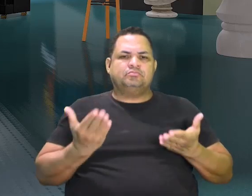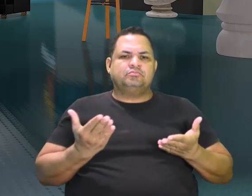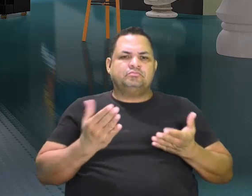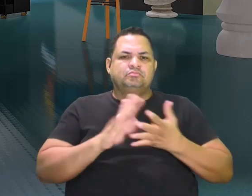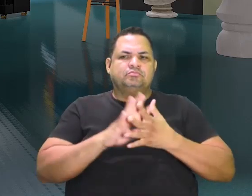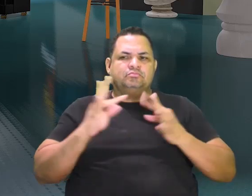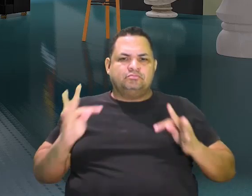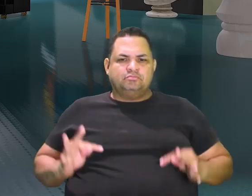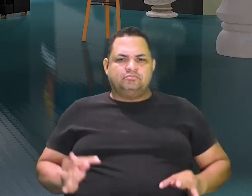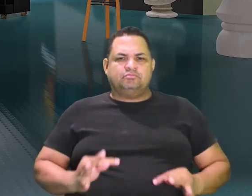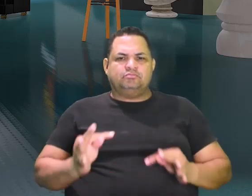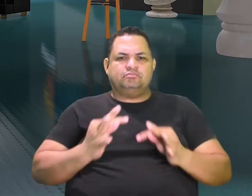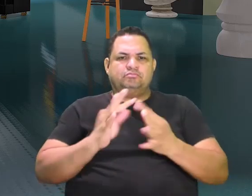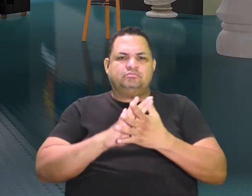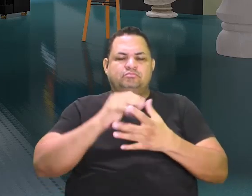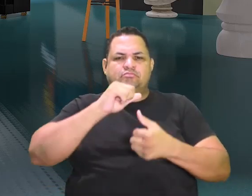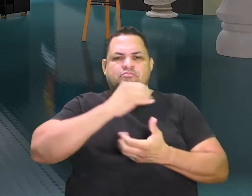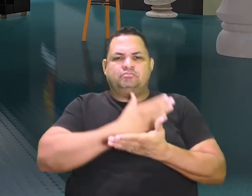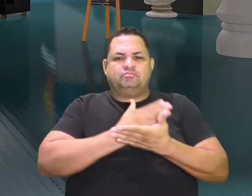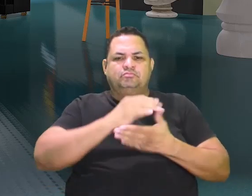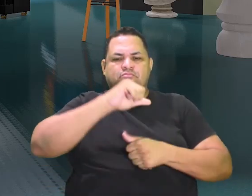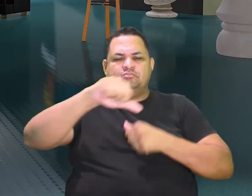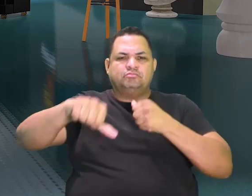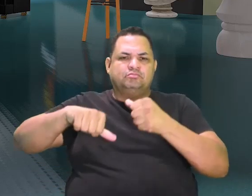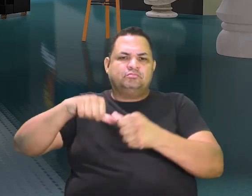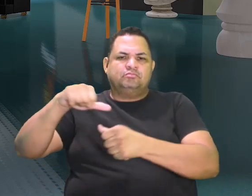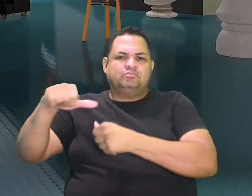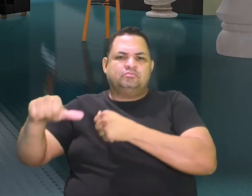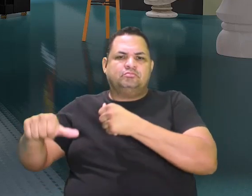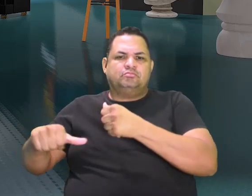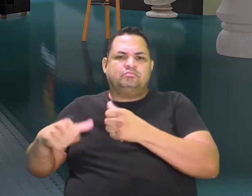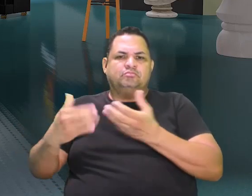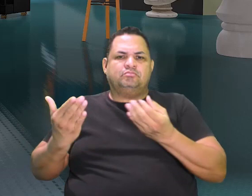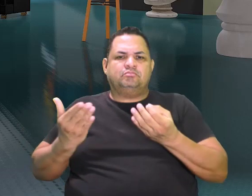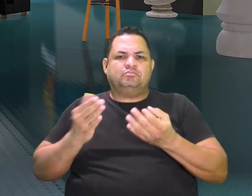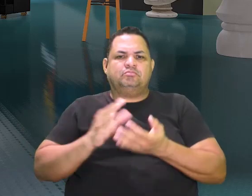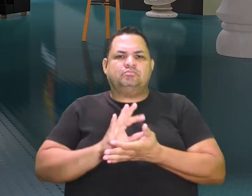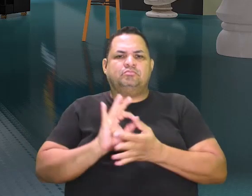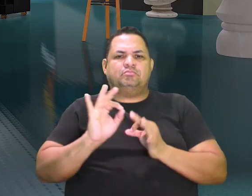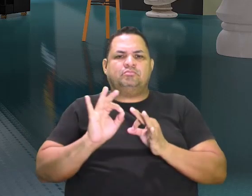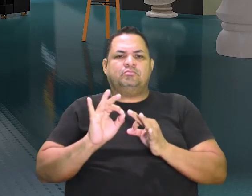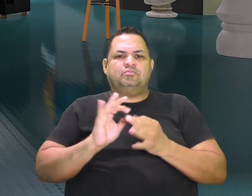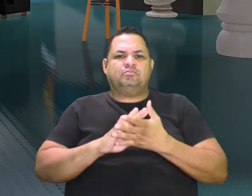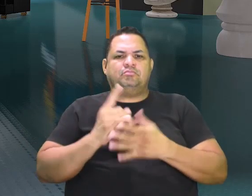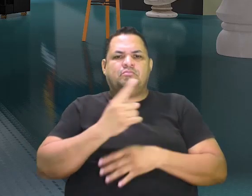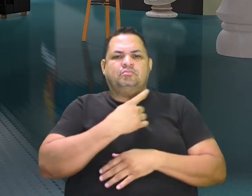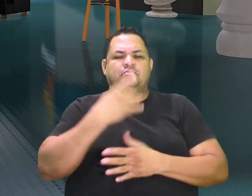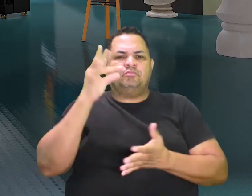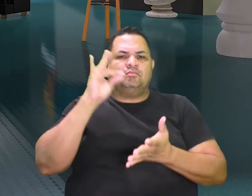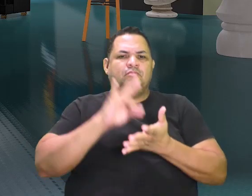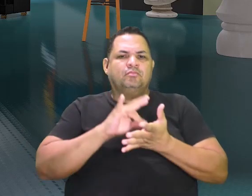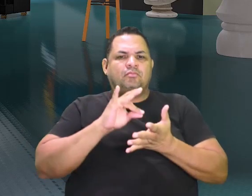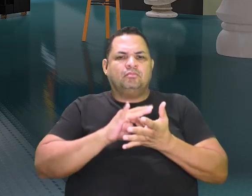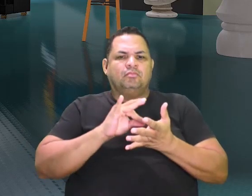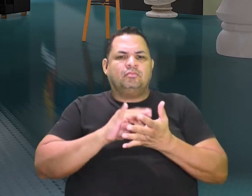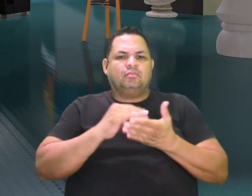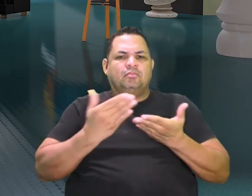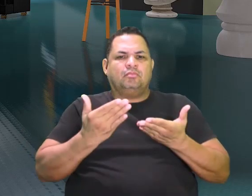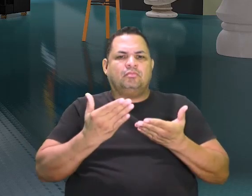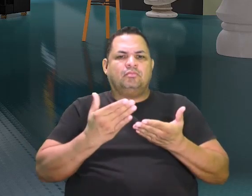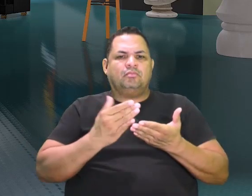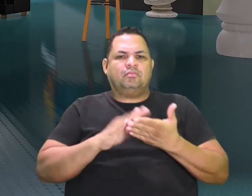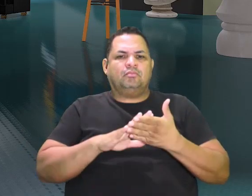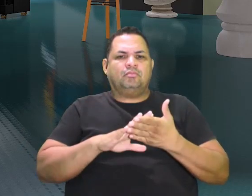a tecnologia começou a transformar um pouco mais a nossa realidade, né, começou a